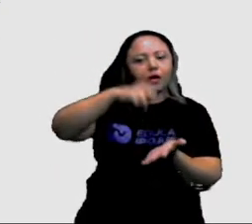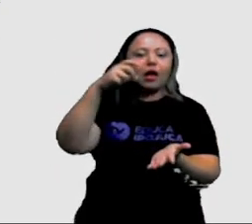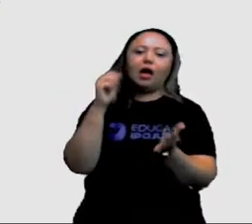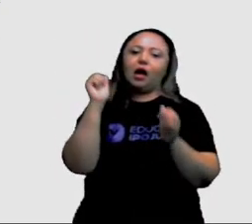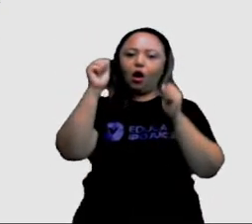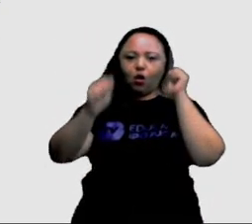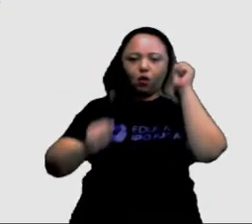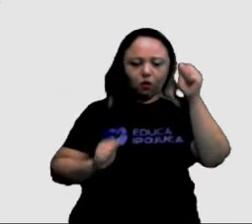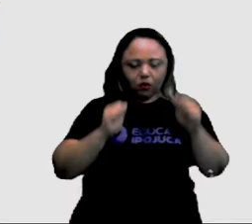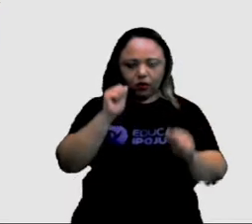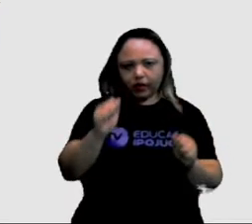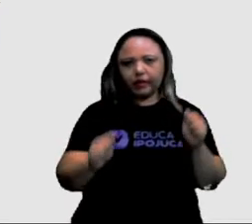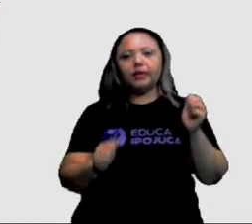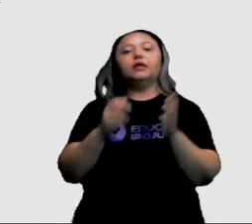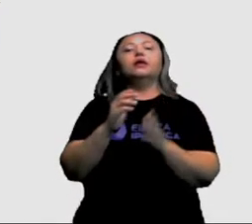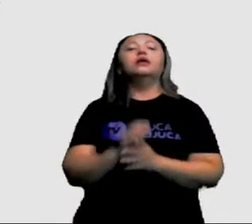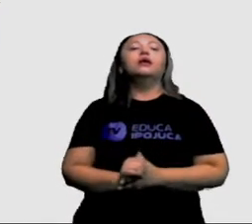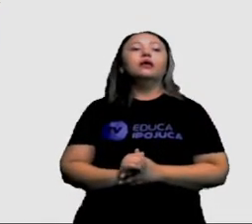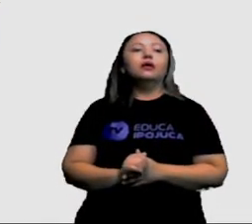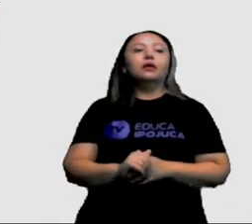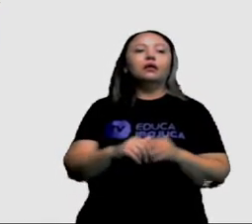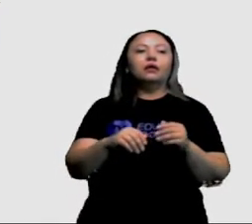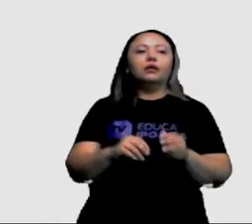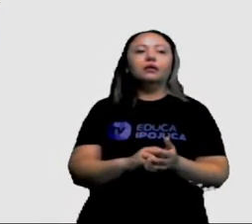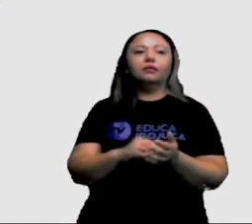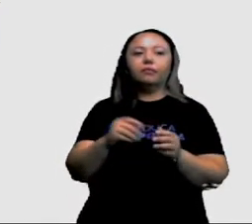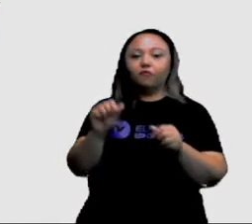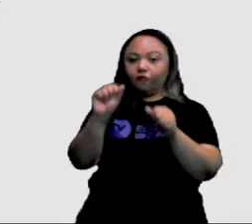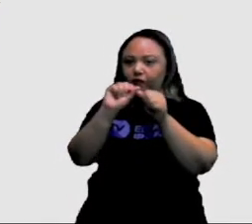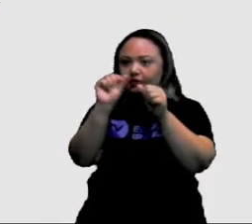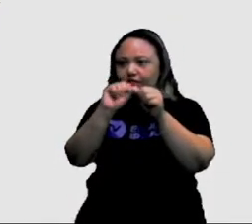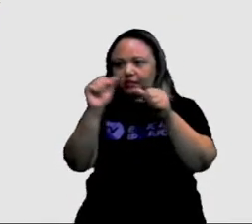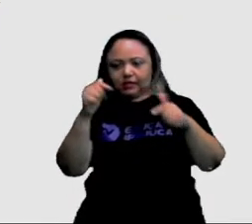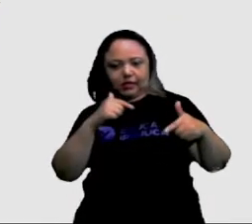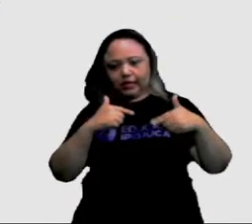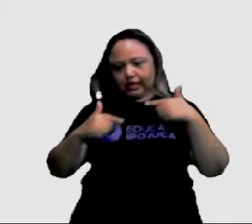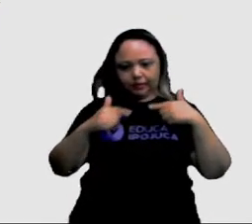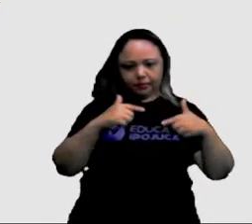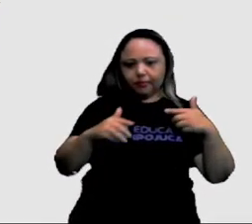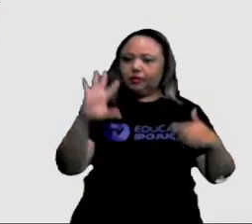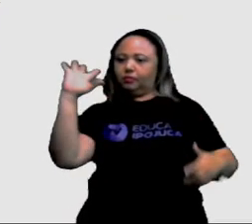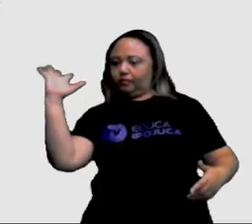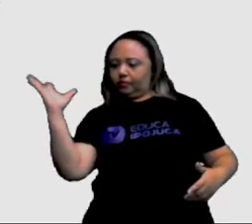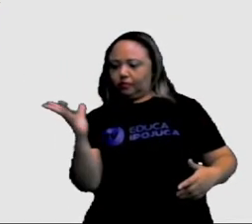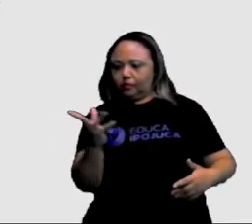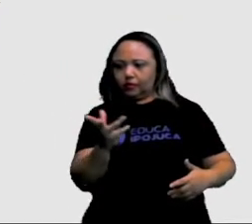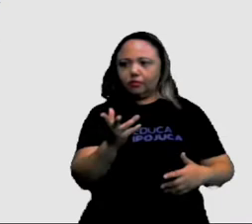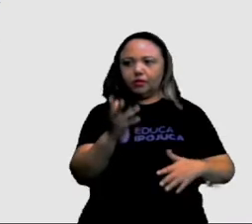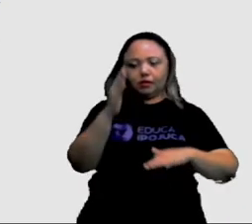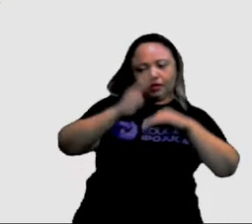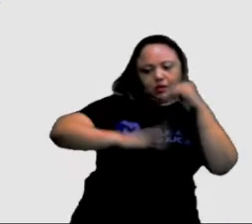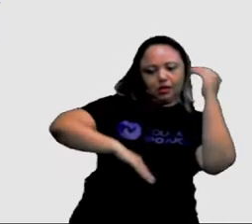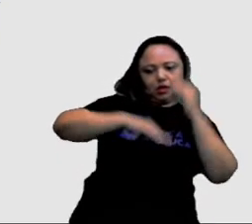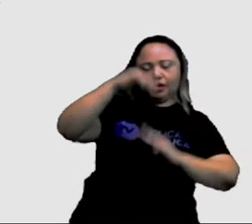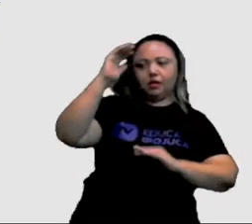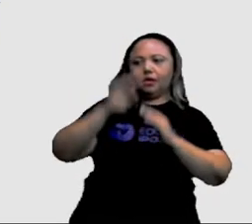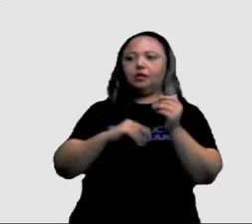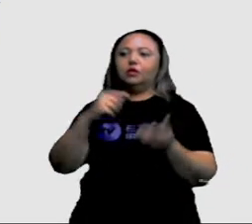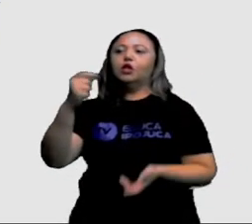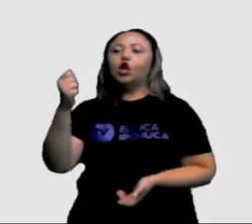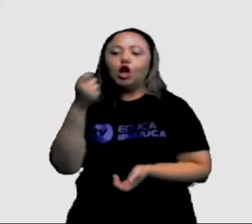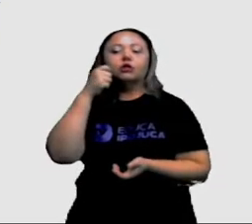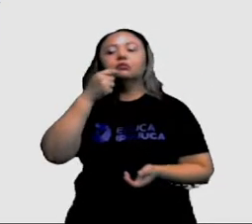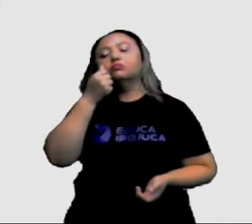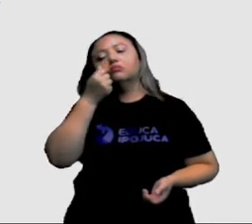andar, saltar ou realizar tarefas que exigem maior habilidade, como, por exemplo, escrever, né, segurar um